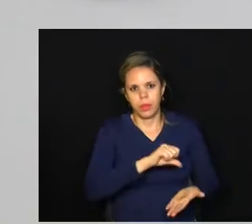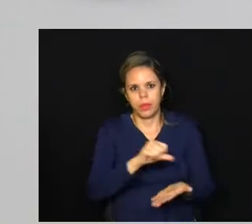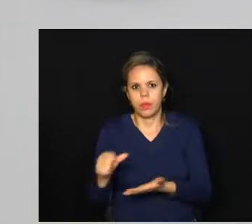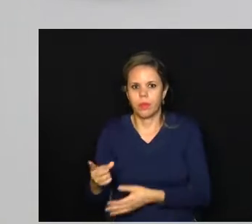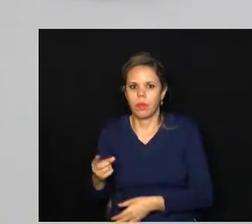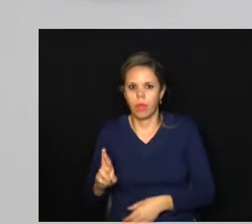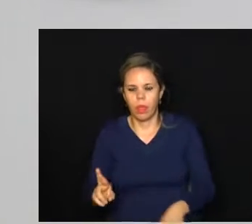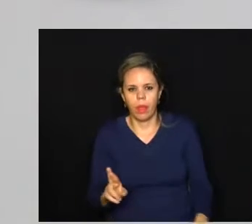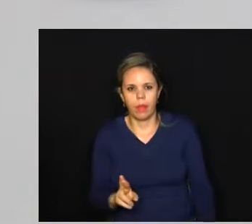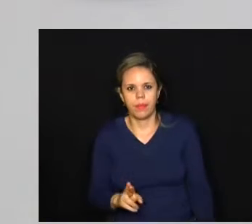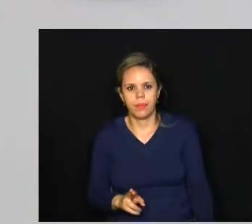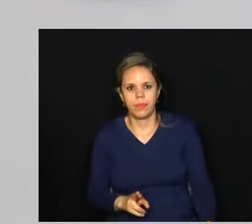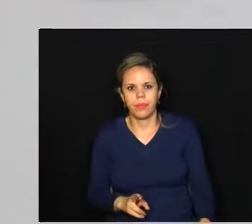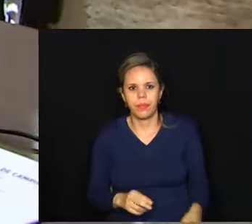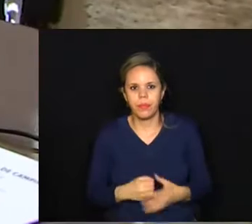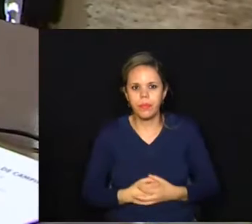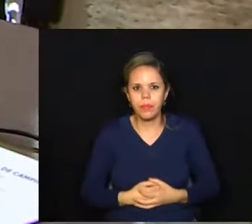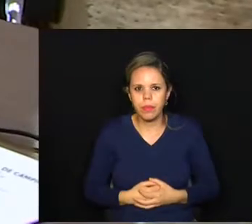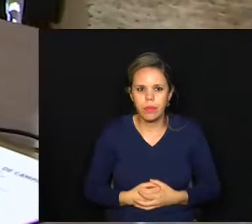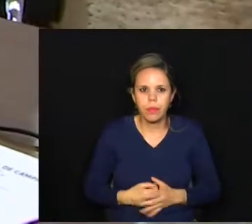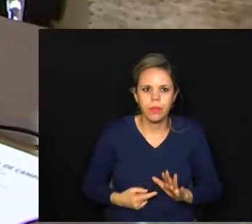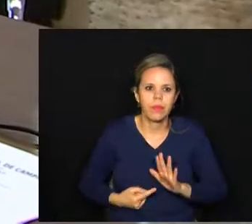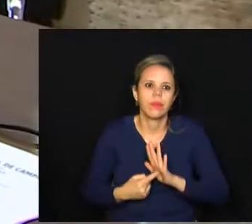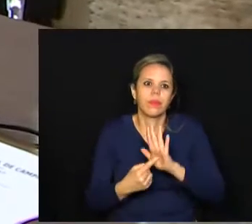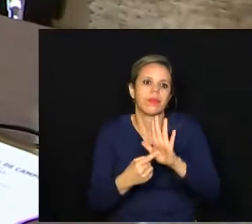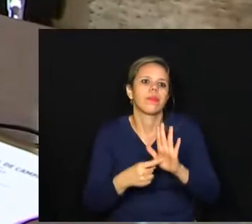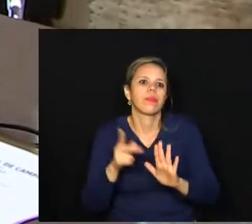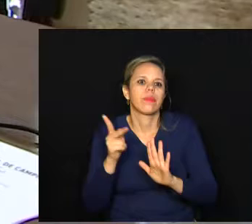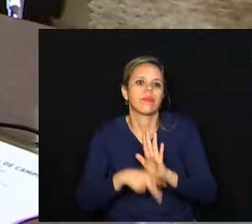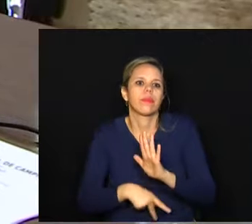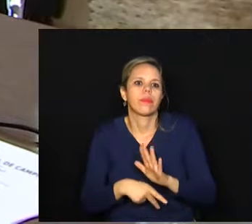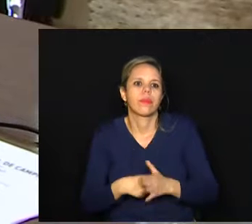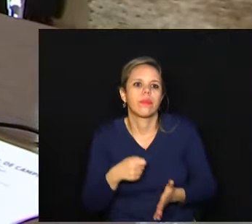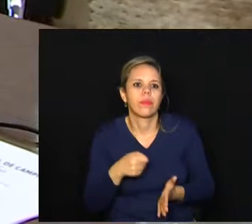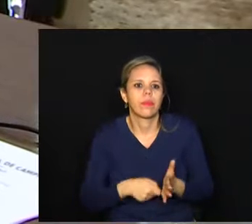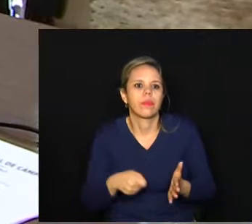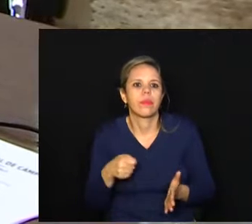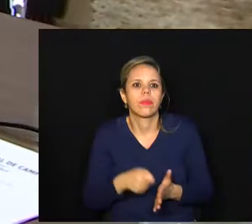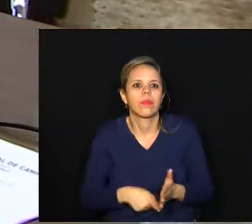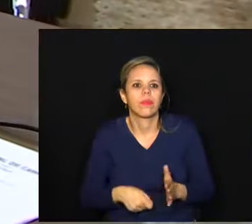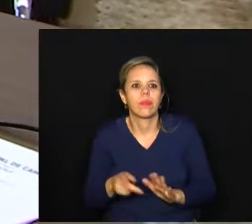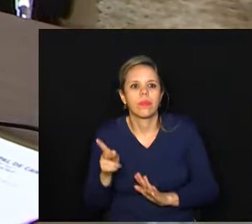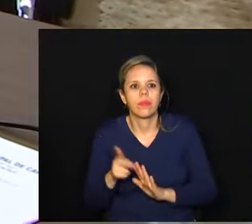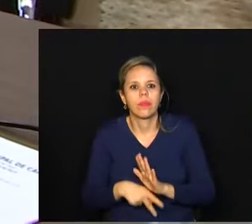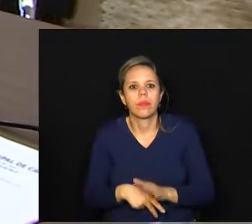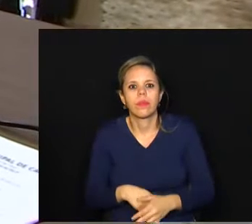DR, onde ele vai estar nos apresentando o projeto em pauta, o projeto da